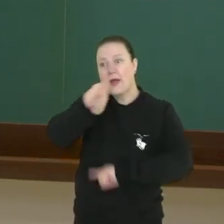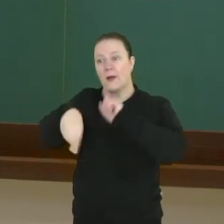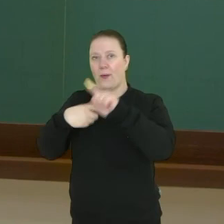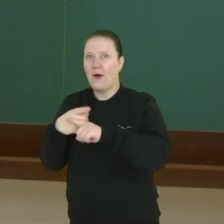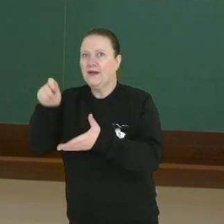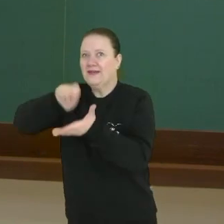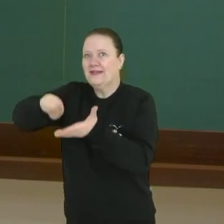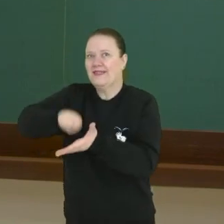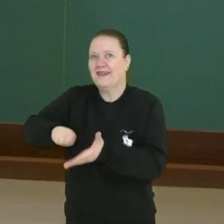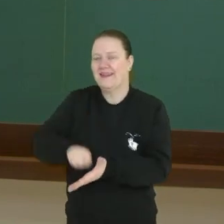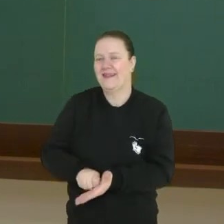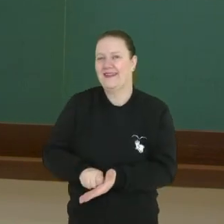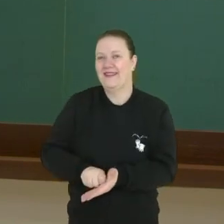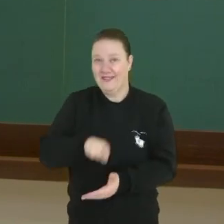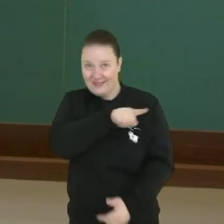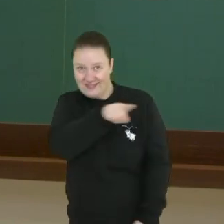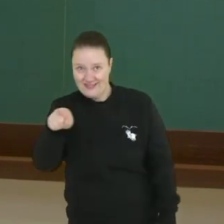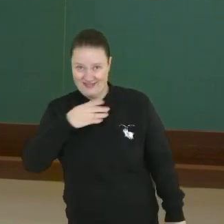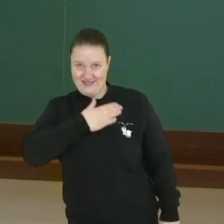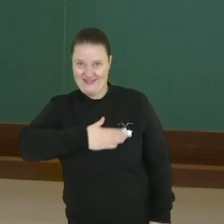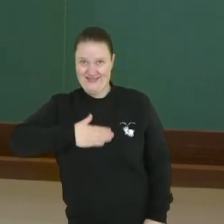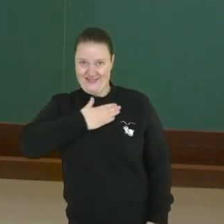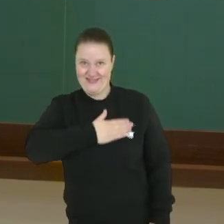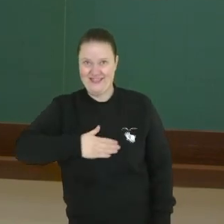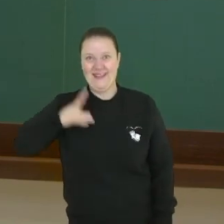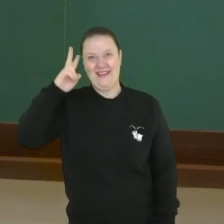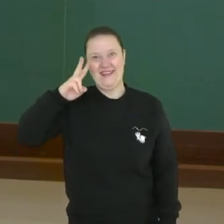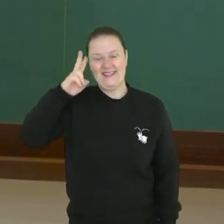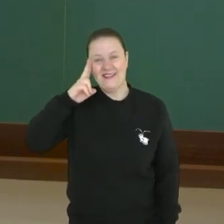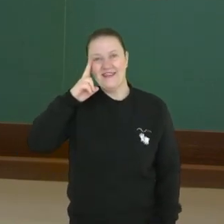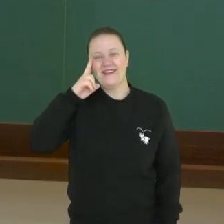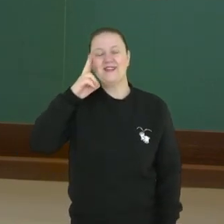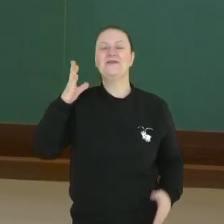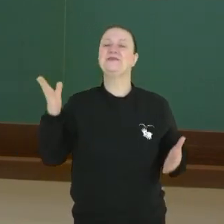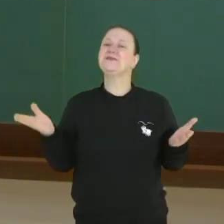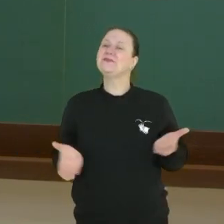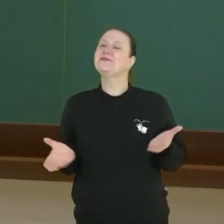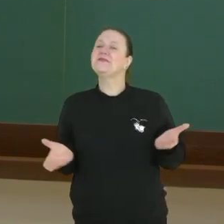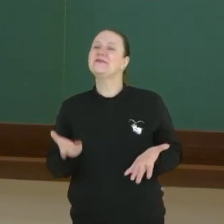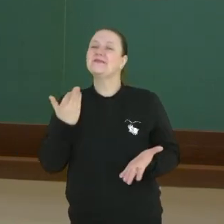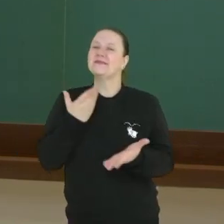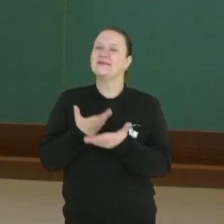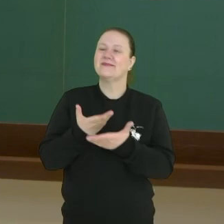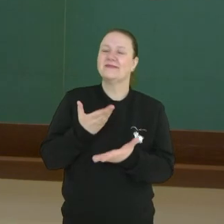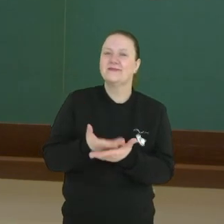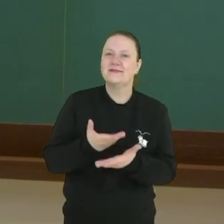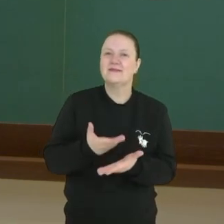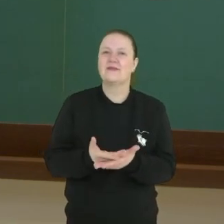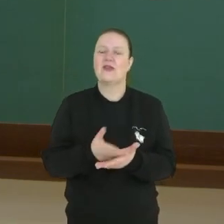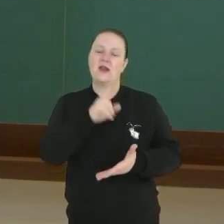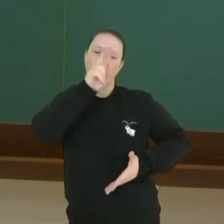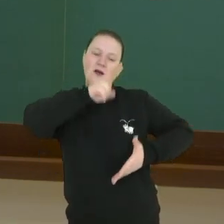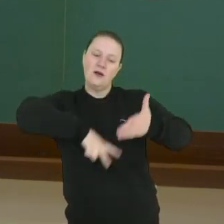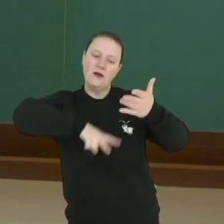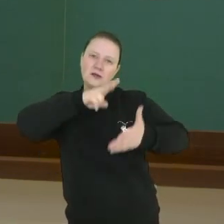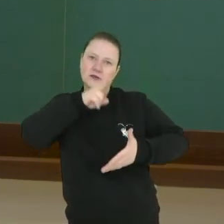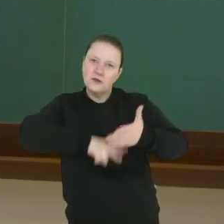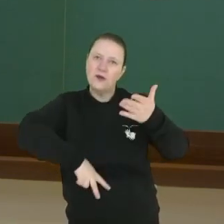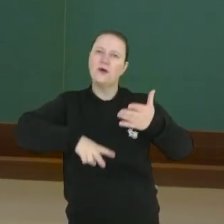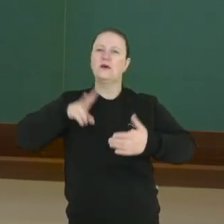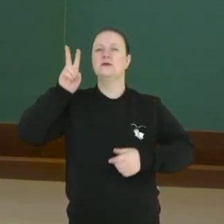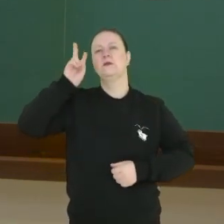Gostaram da história? Espero que sim. E na aula de hoje vimos o que, pessoal? Fizemos a leitura de um